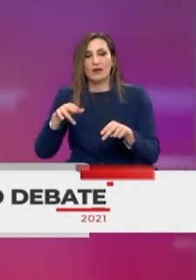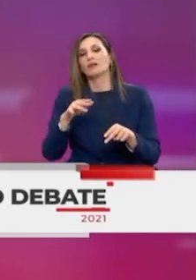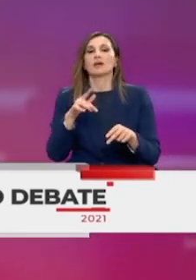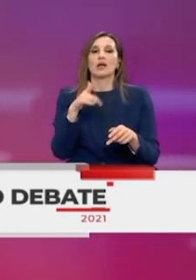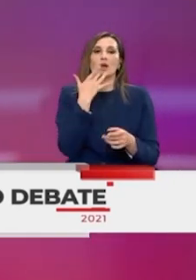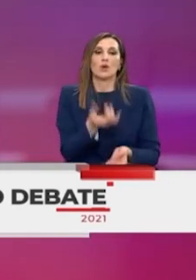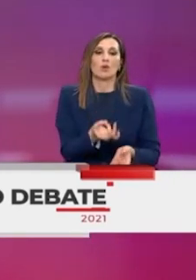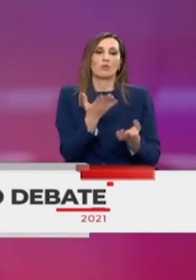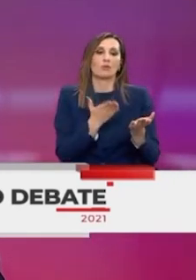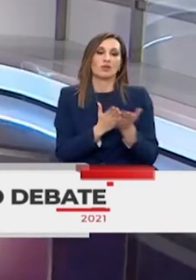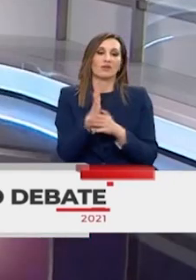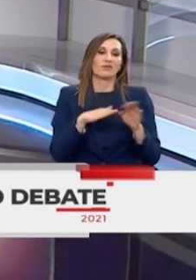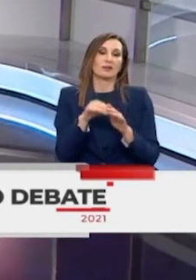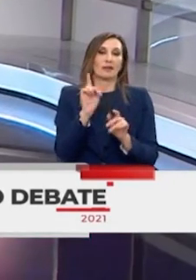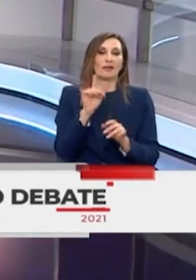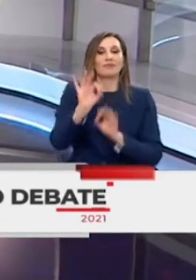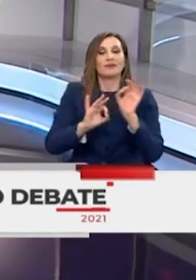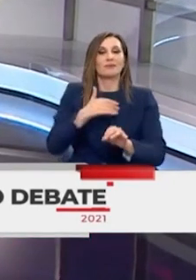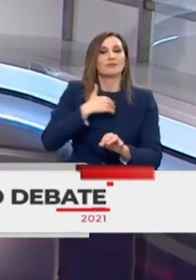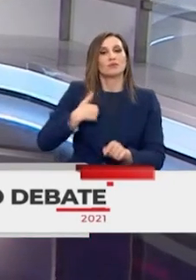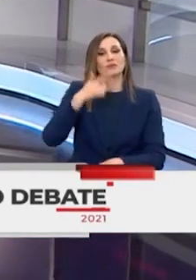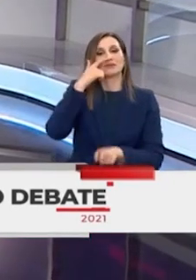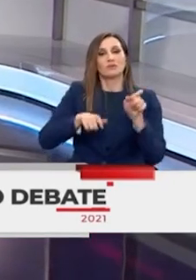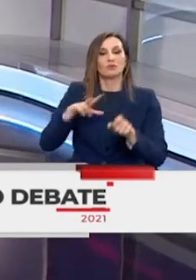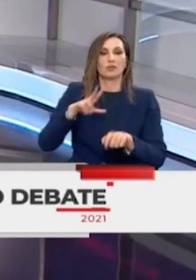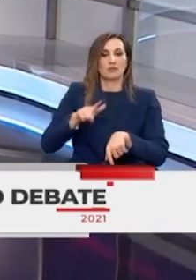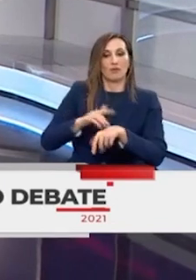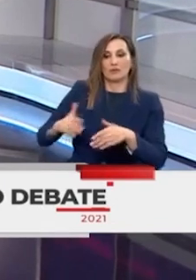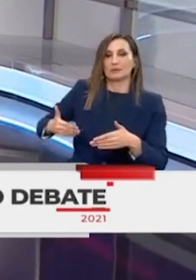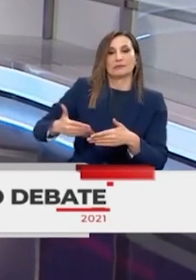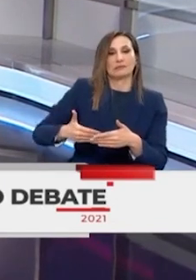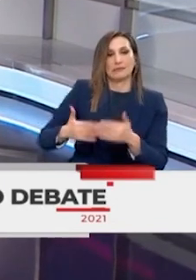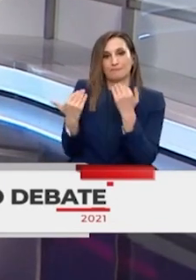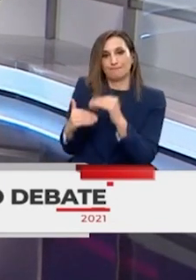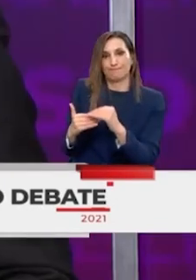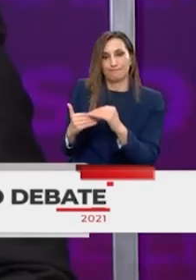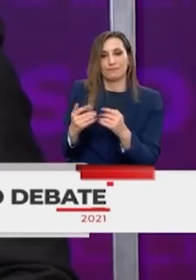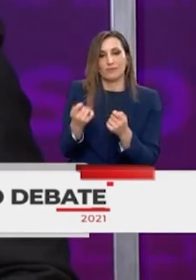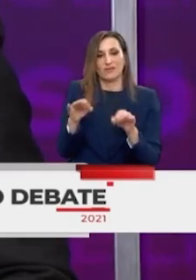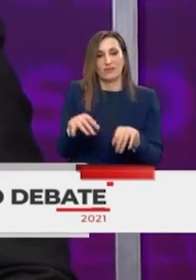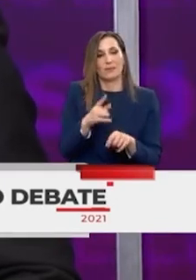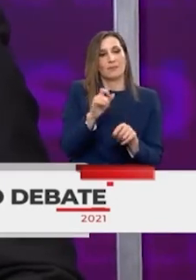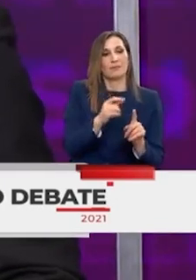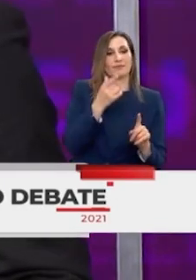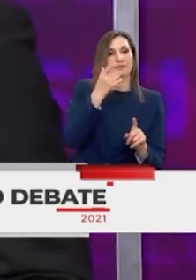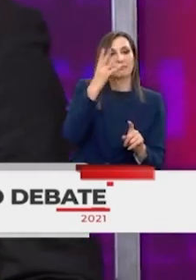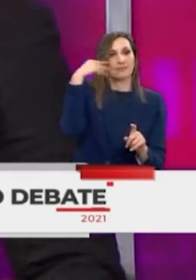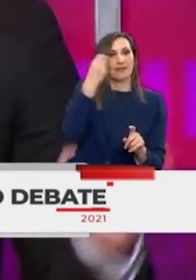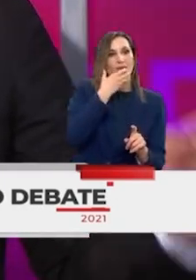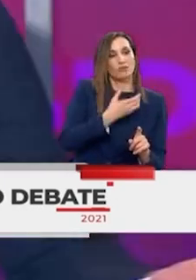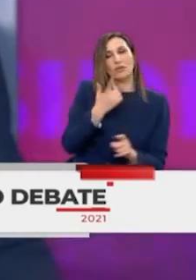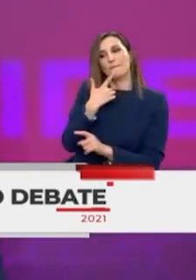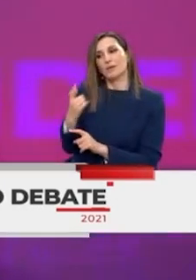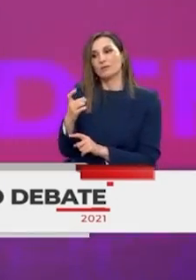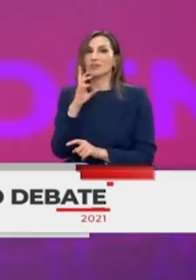Para a pergunta final, estamos mesmo em cima da nossa hora limite. A primeira a fazer a pergunta será Ana Gomes. Pergunta muito